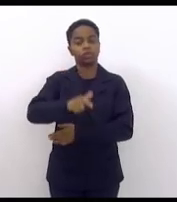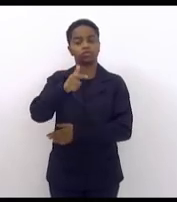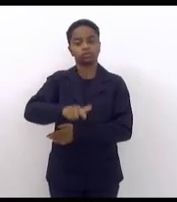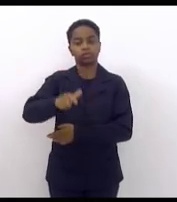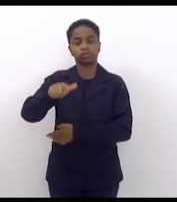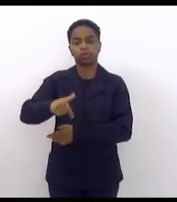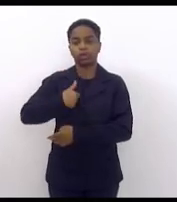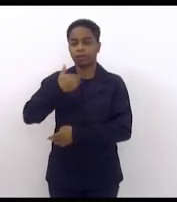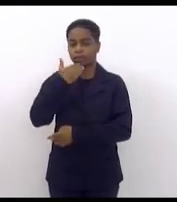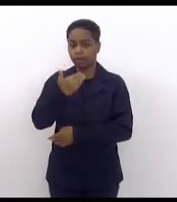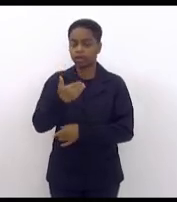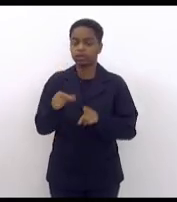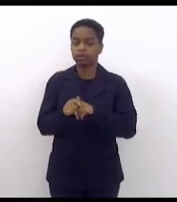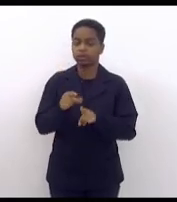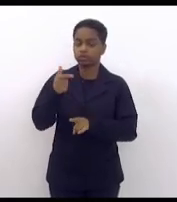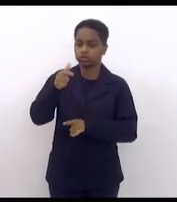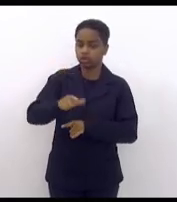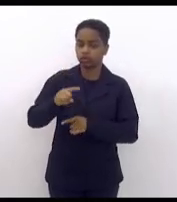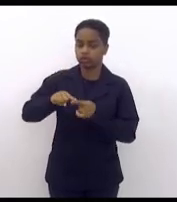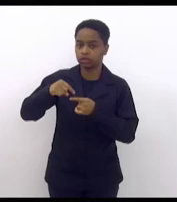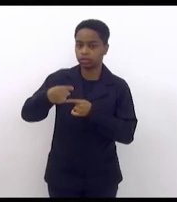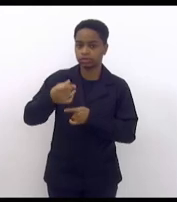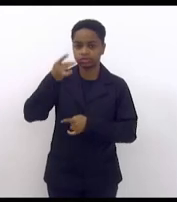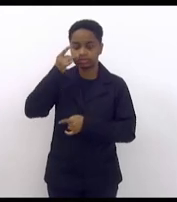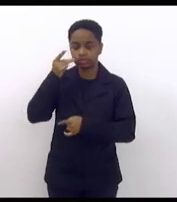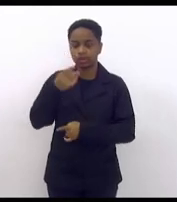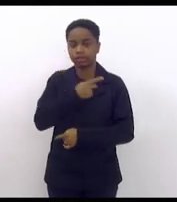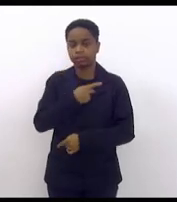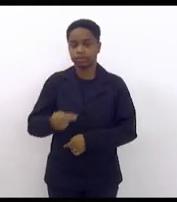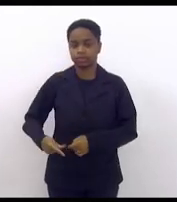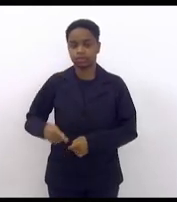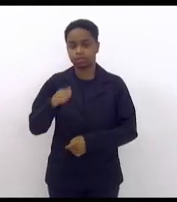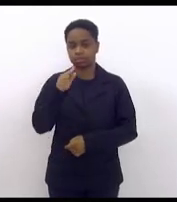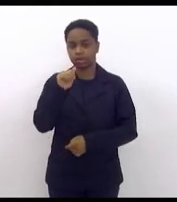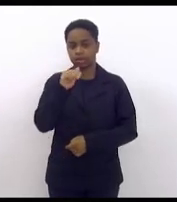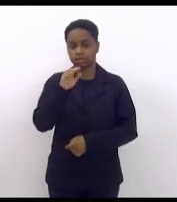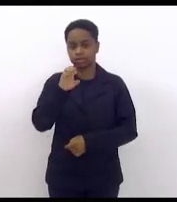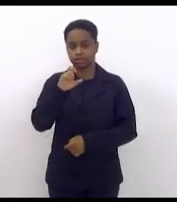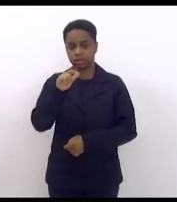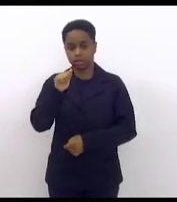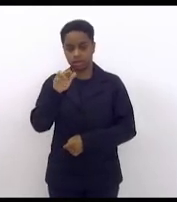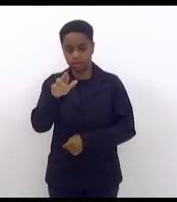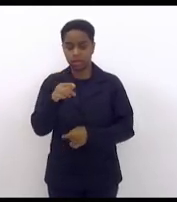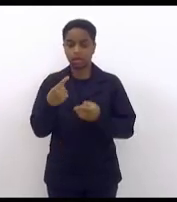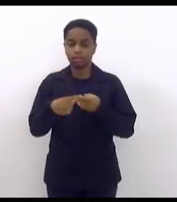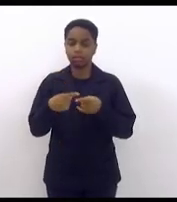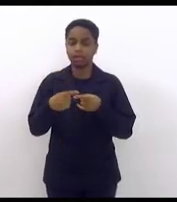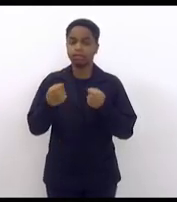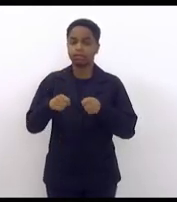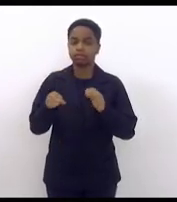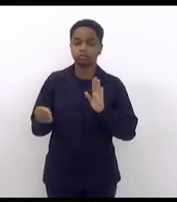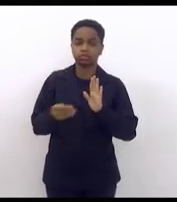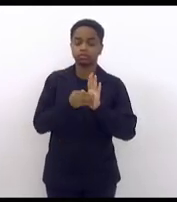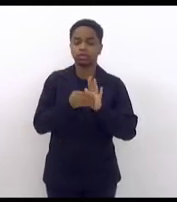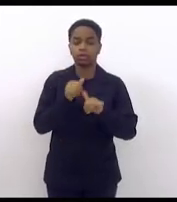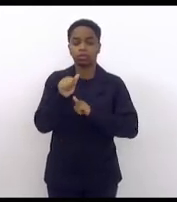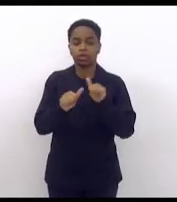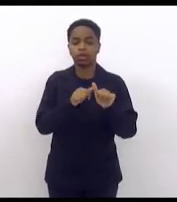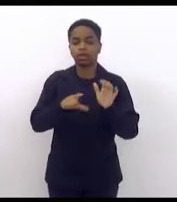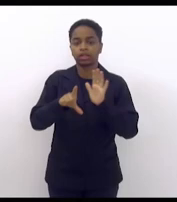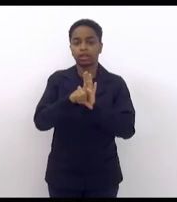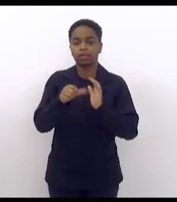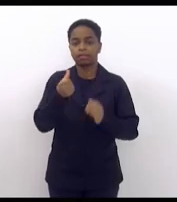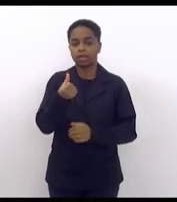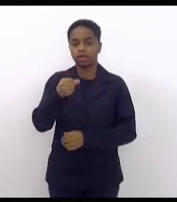depois esse apelo pessoalmente ao presidente Bacelar, para pautar a alteração da Lei 6979,